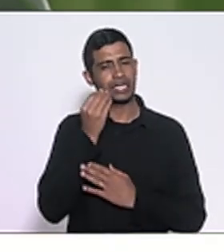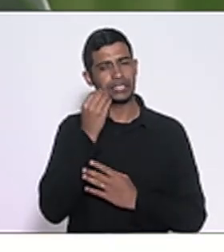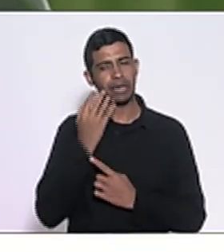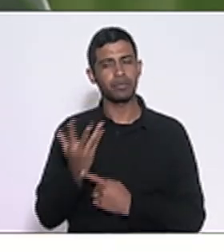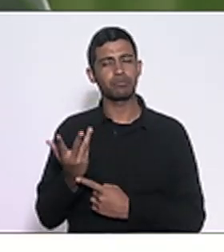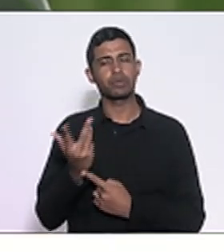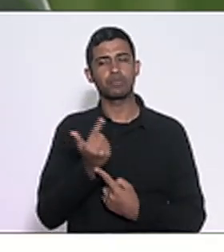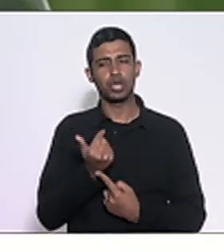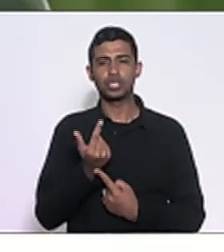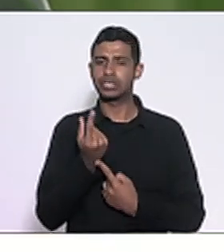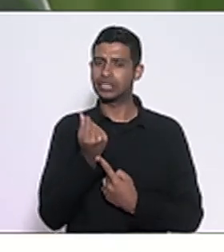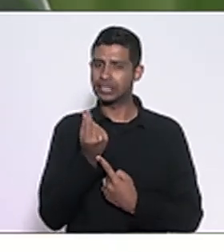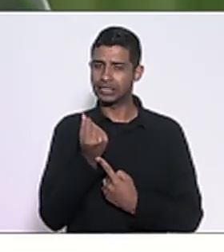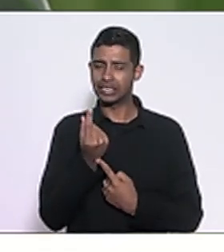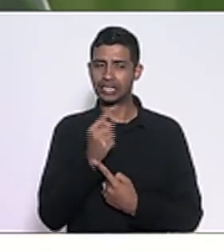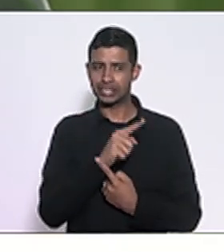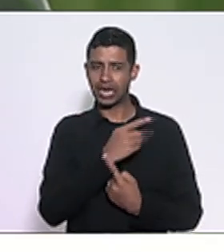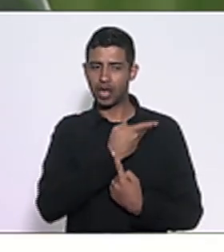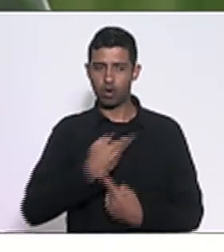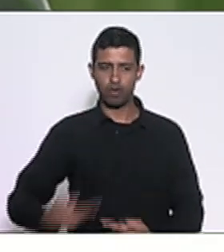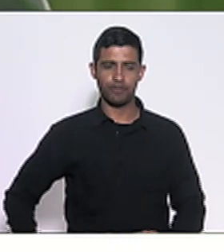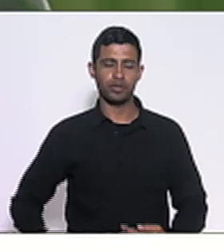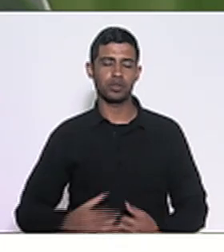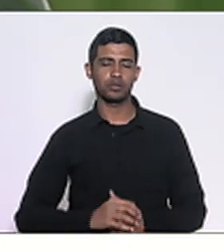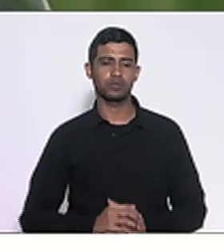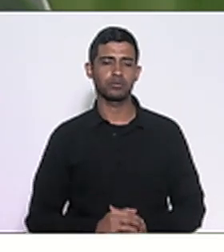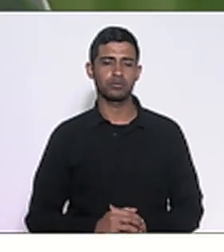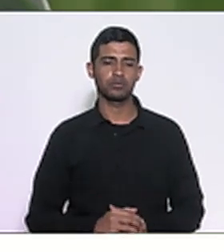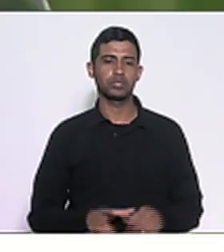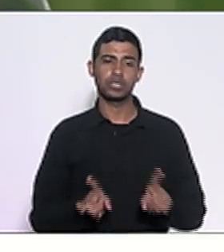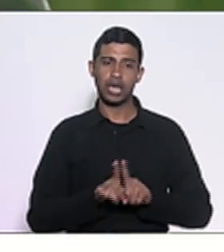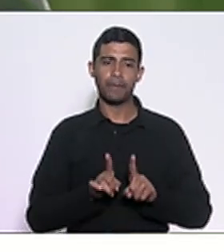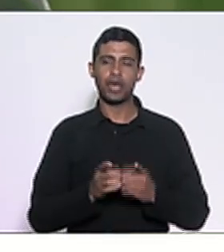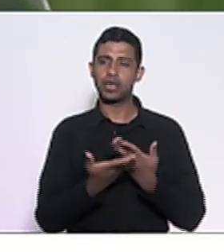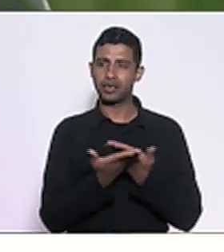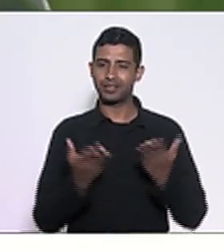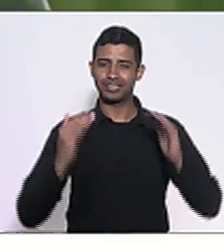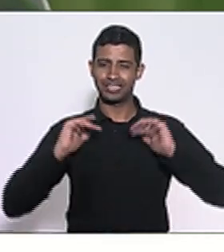para o nosso governo, consequentemente, para o cidadão.